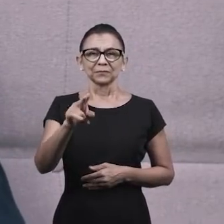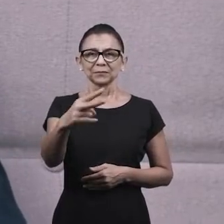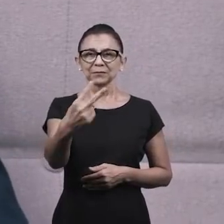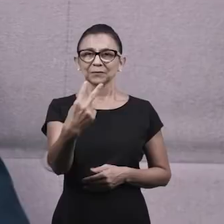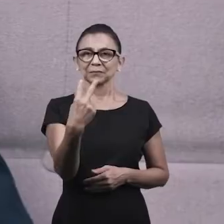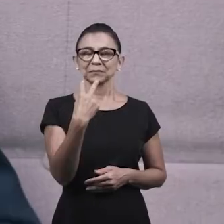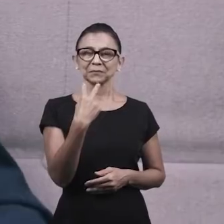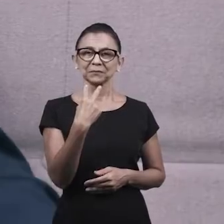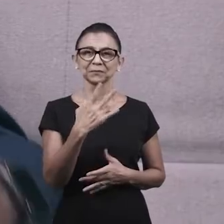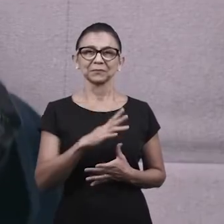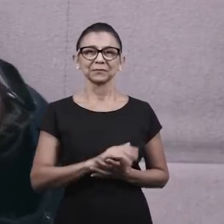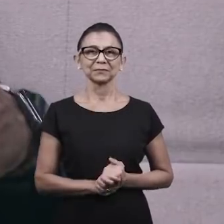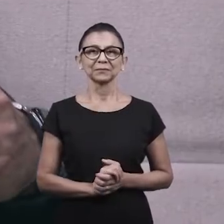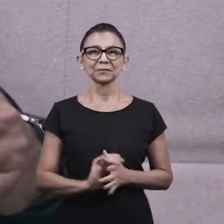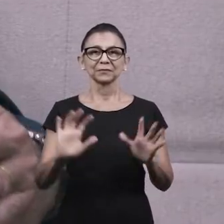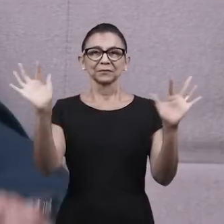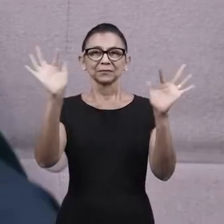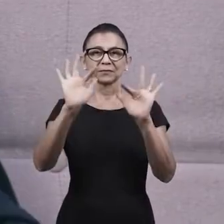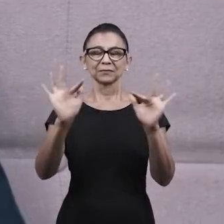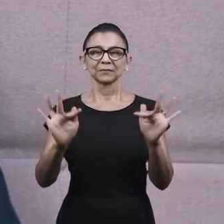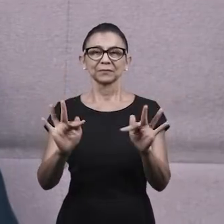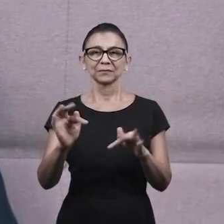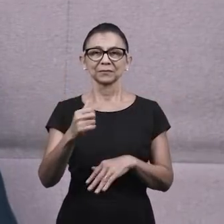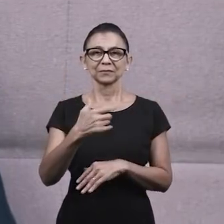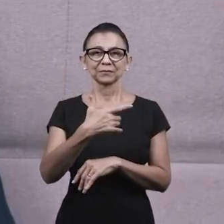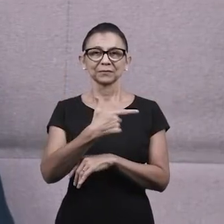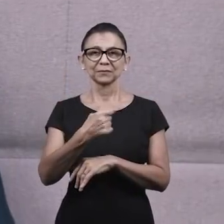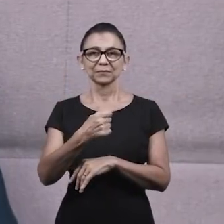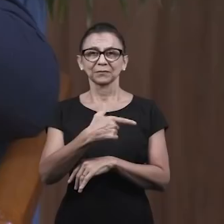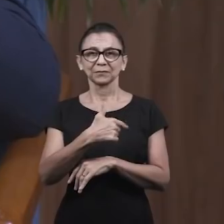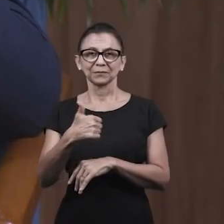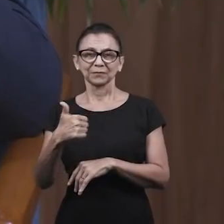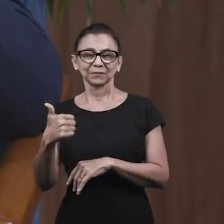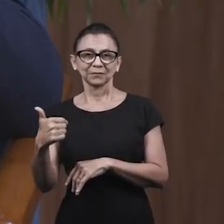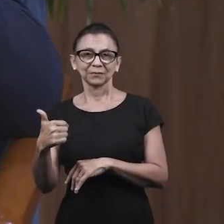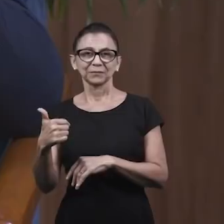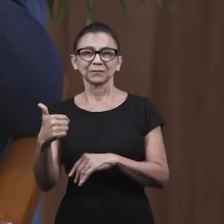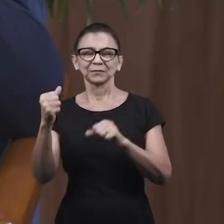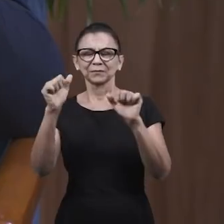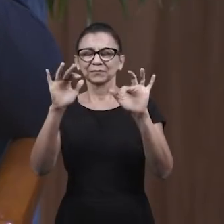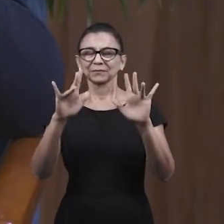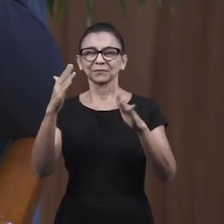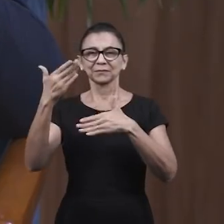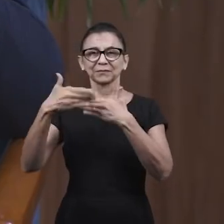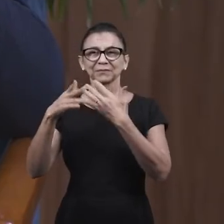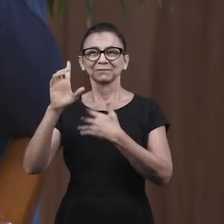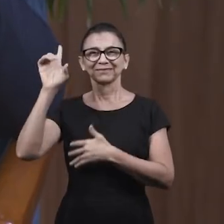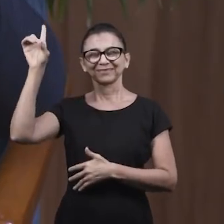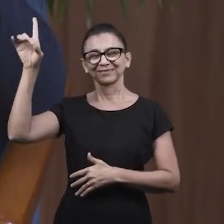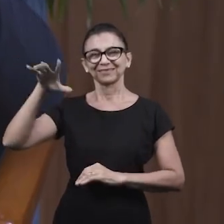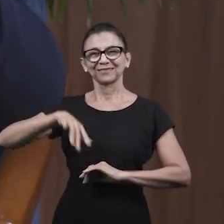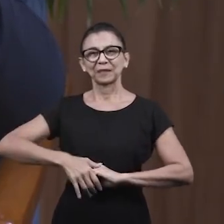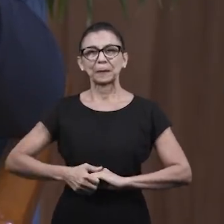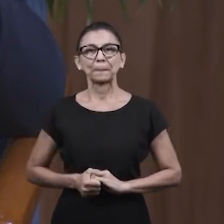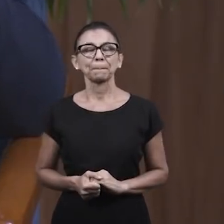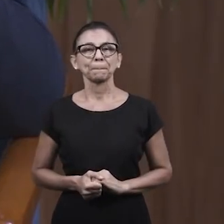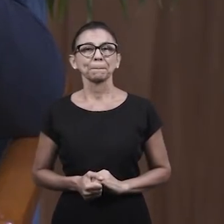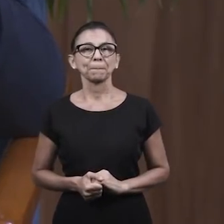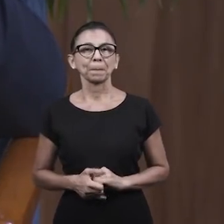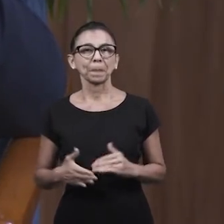instrumento de edificação, de bênção para muitas famílias, para muitas pessoas,